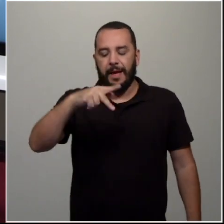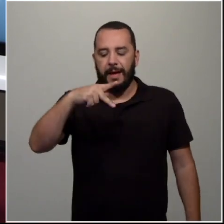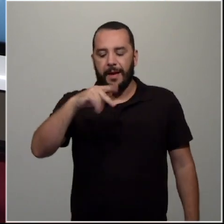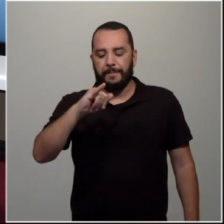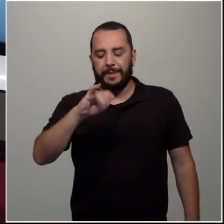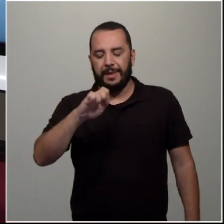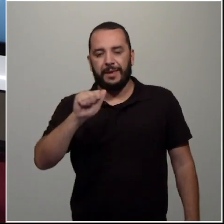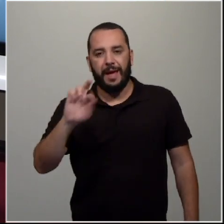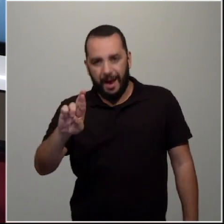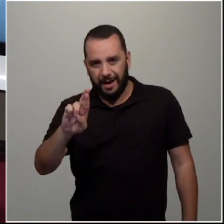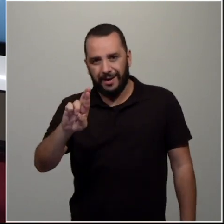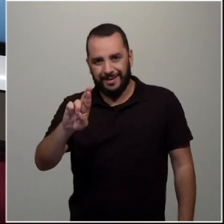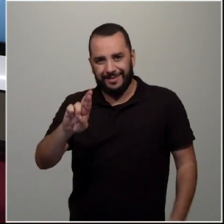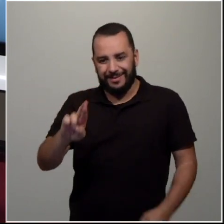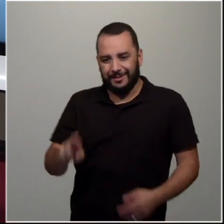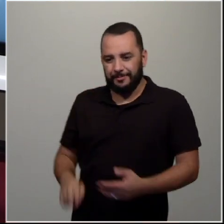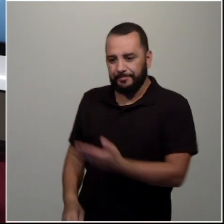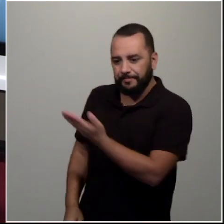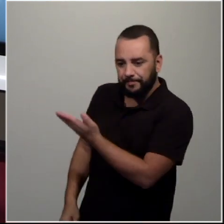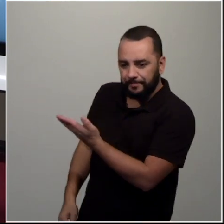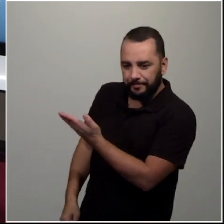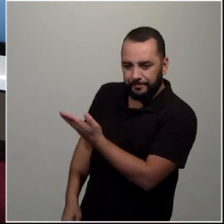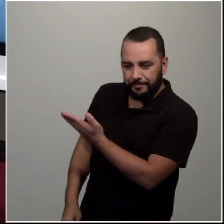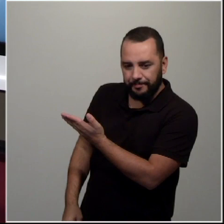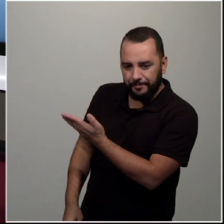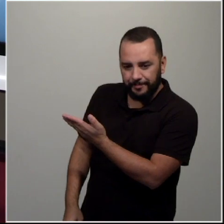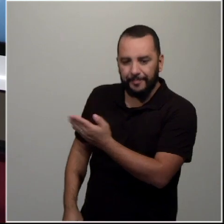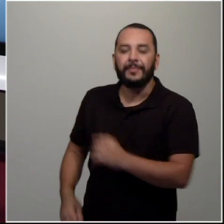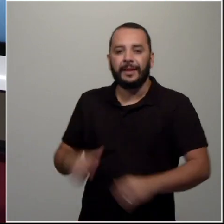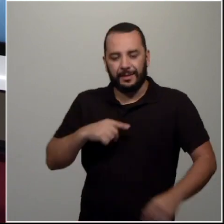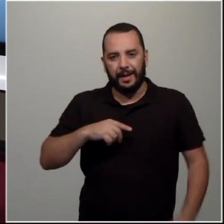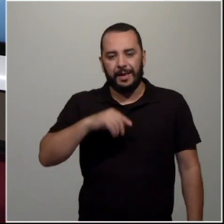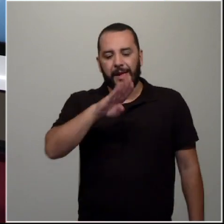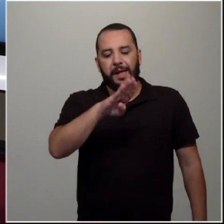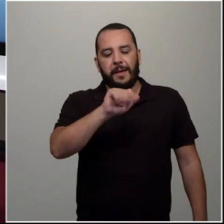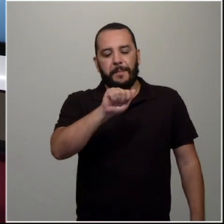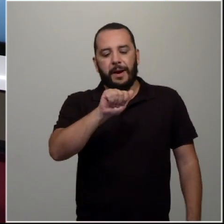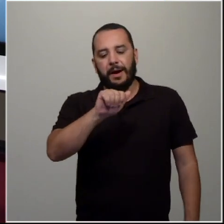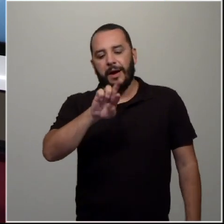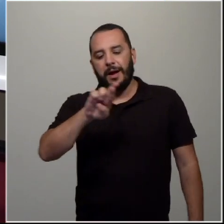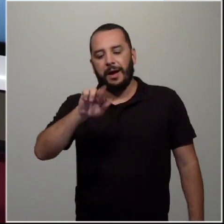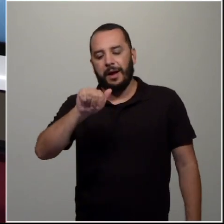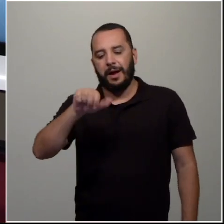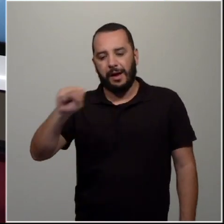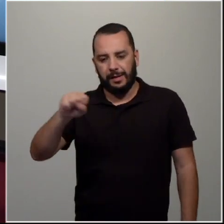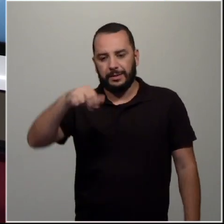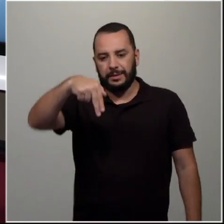interessante sobre esse e se sobre as barras do apê que